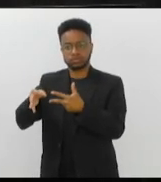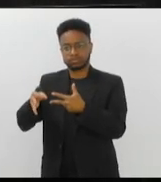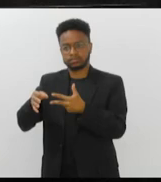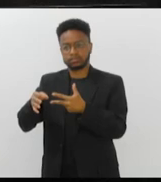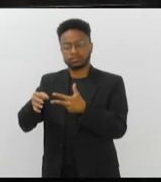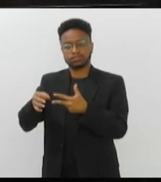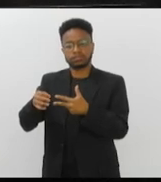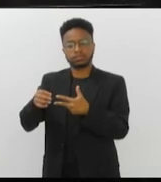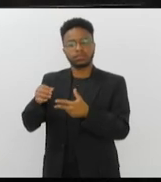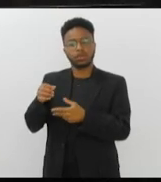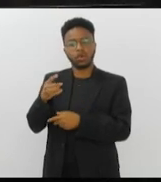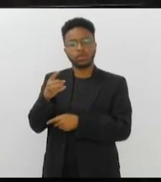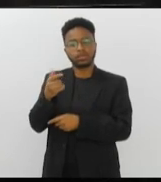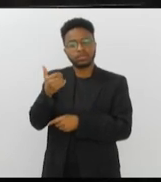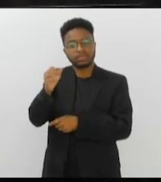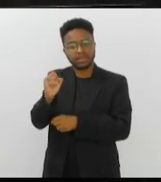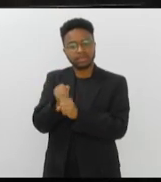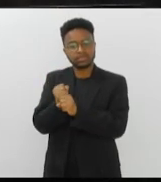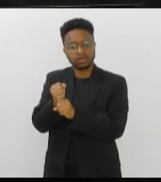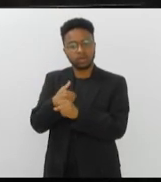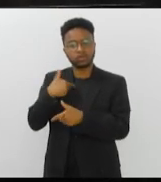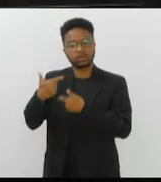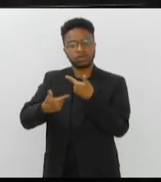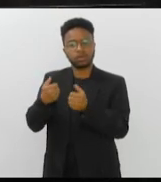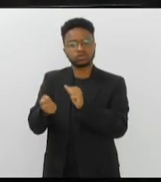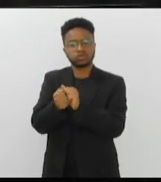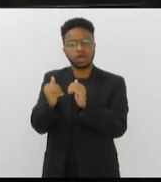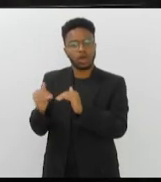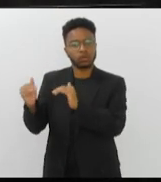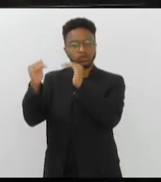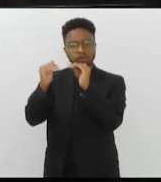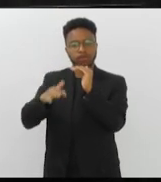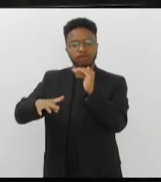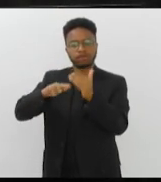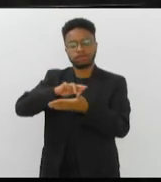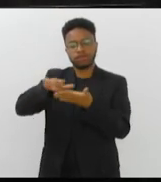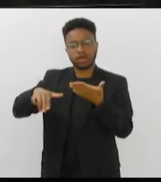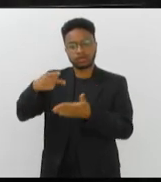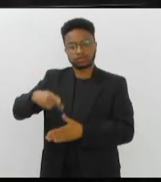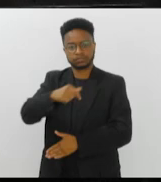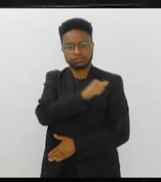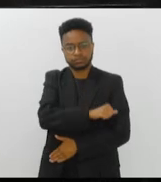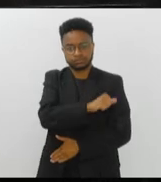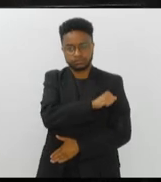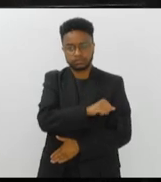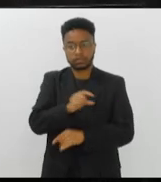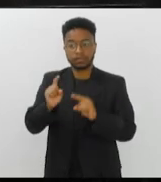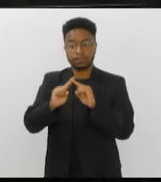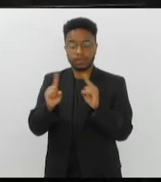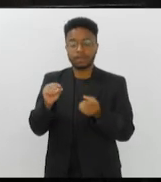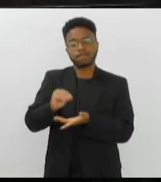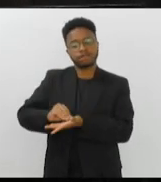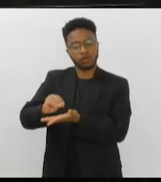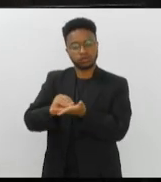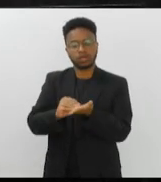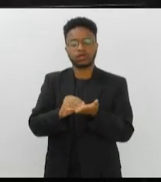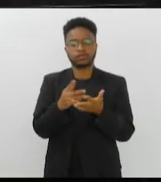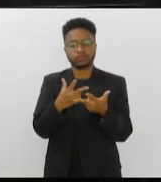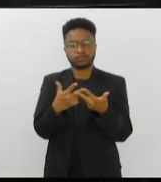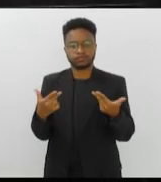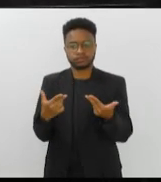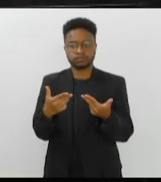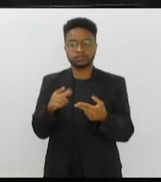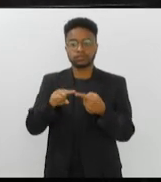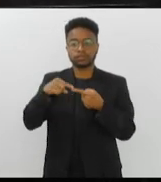por uma década ao lado de grandes autoridades no cenário fluminense nacional. Mesmo assim, ainda faltava algo. Quando,